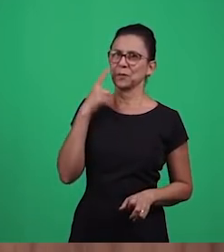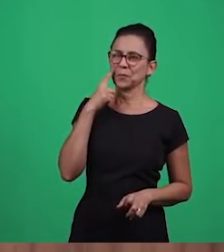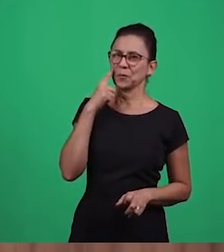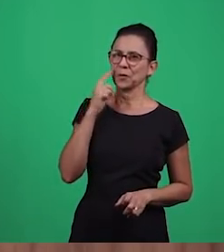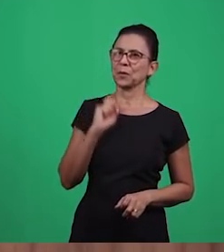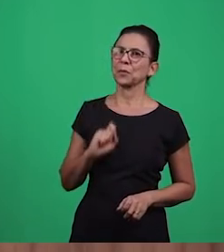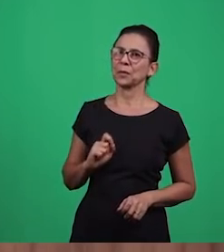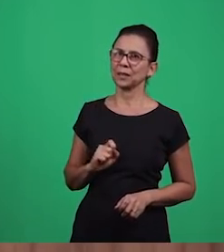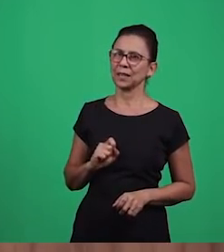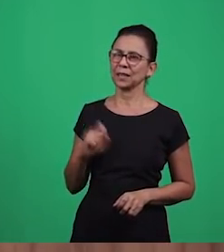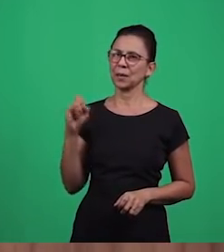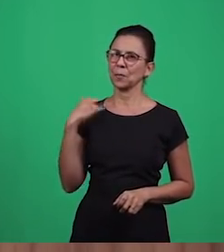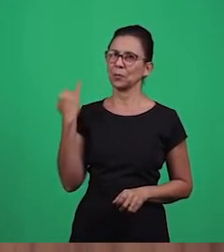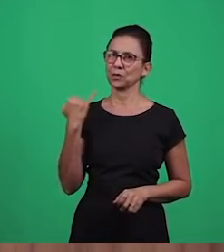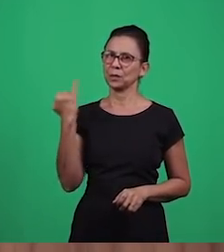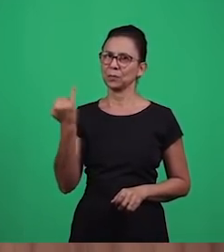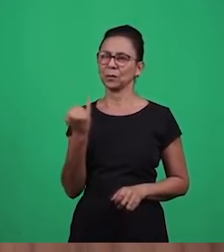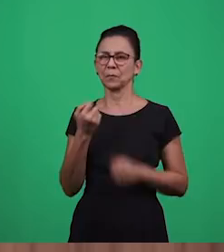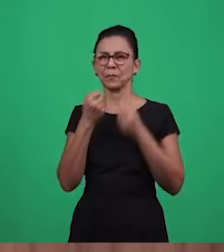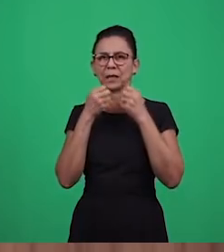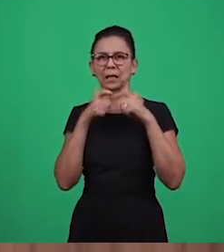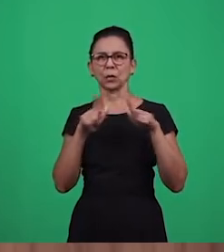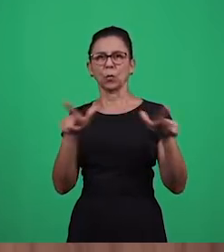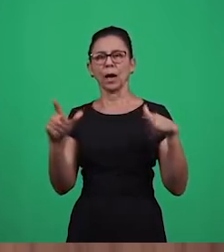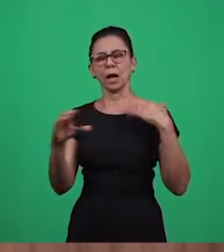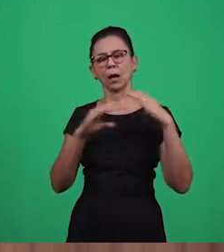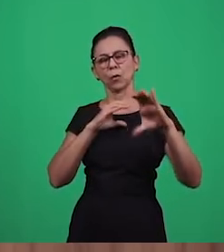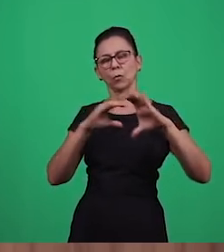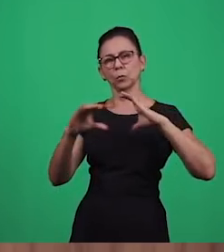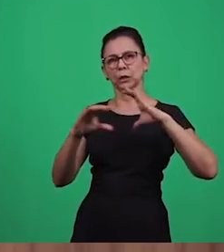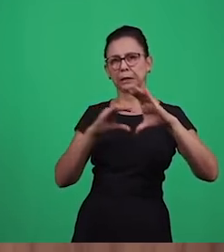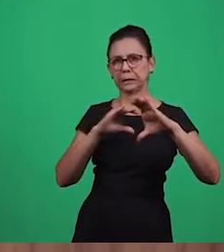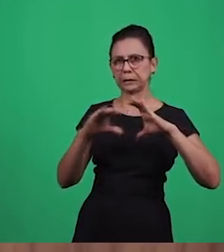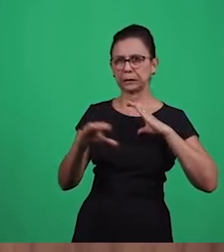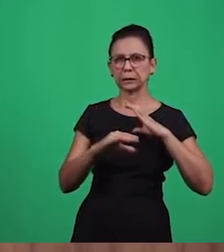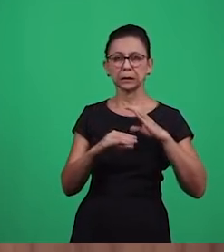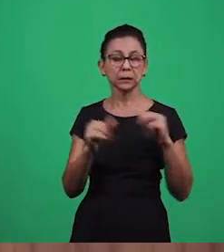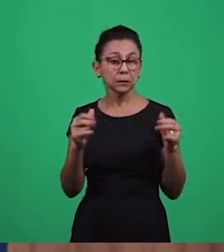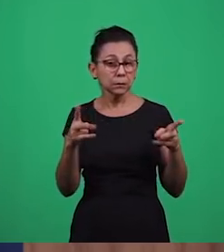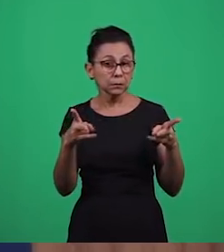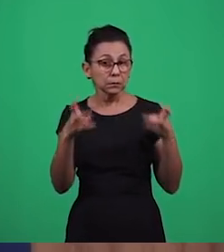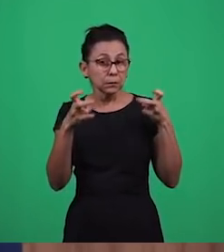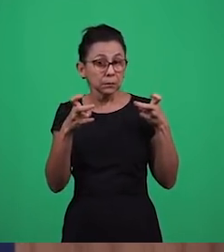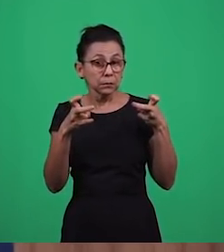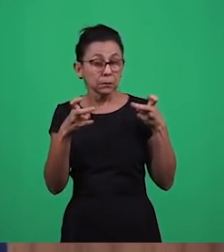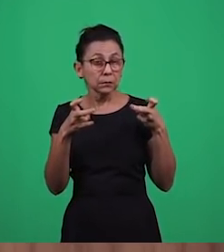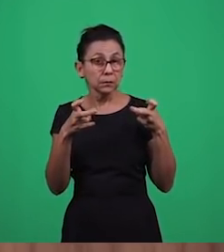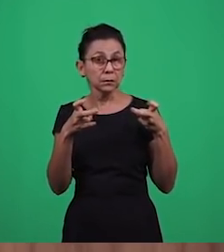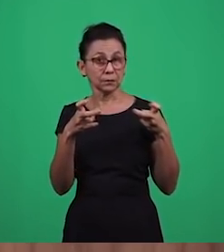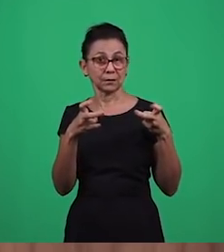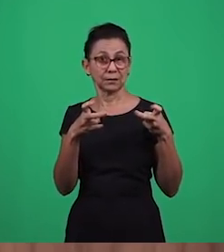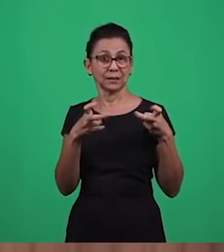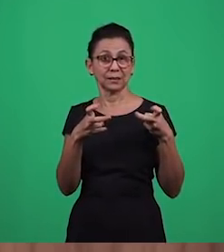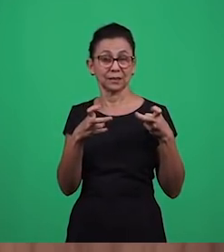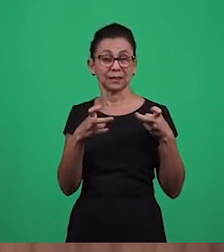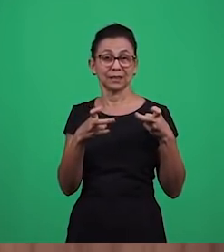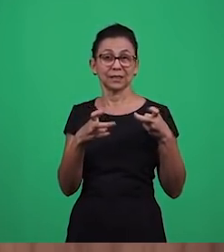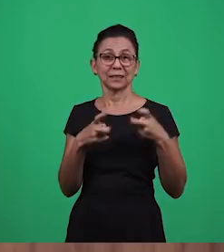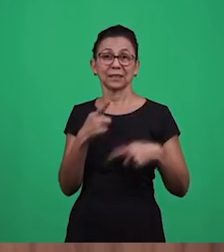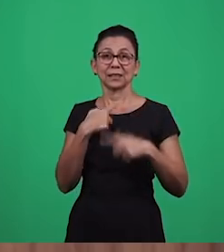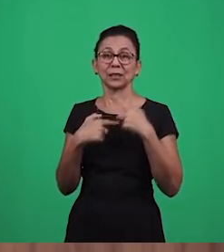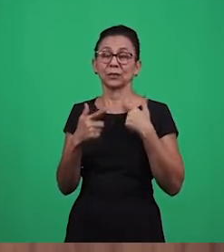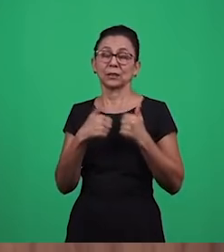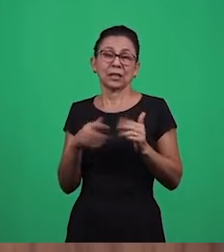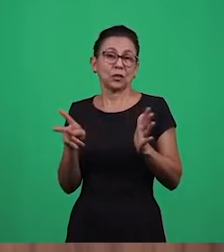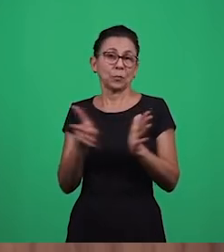ver que está sendo trabalhado o desenvolvimento da linguagem, o desenvolvimento da percepção, da vontade